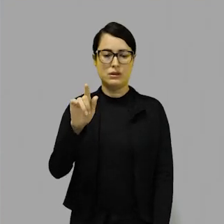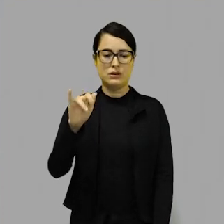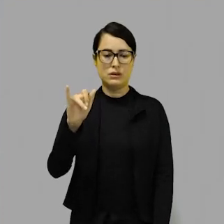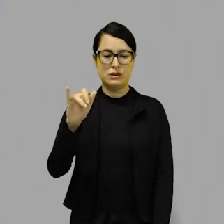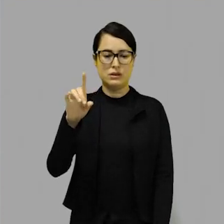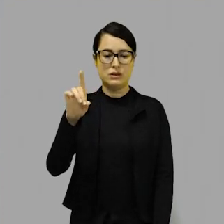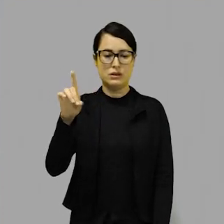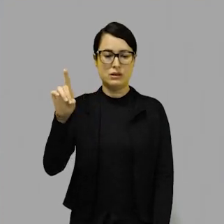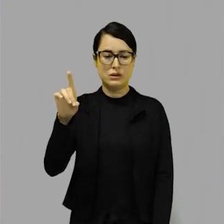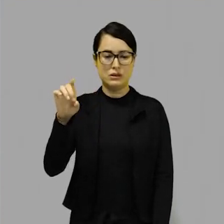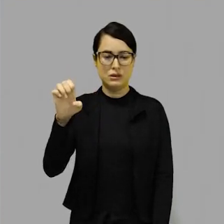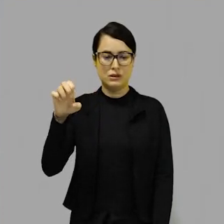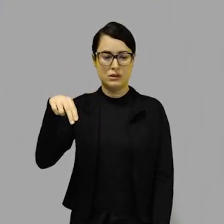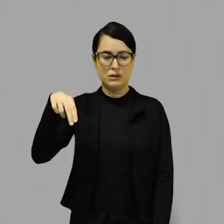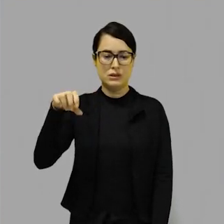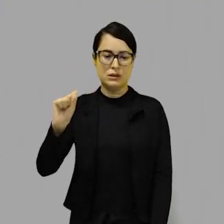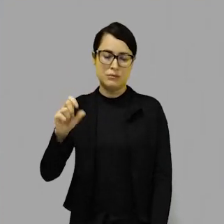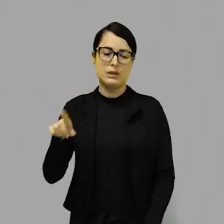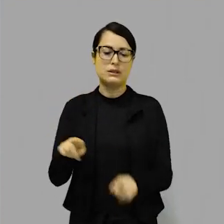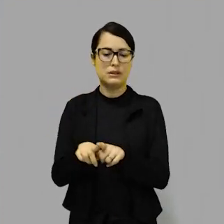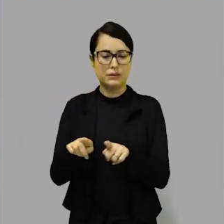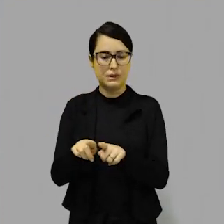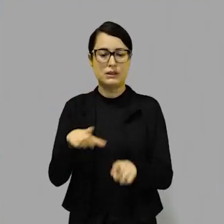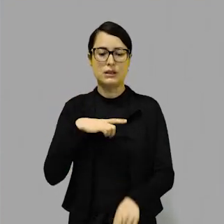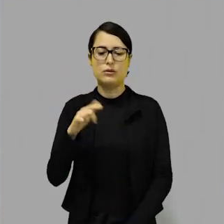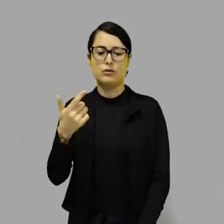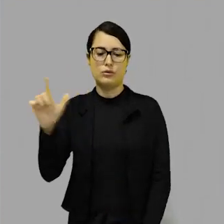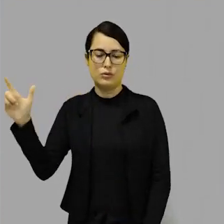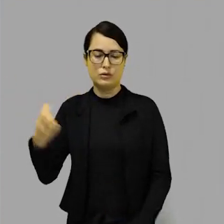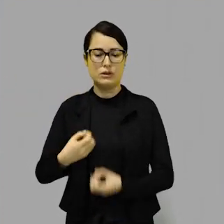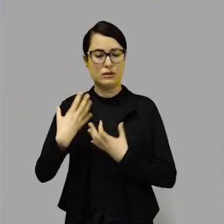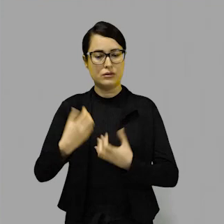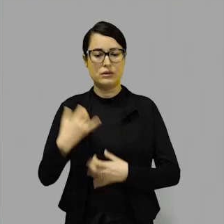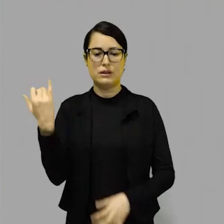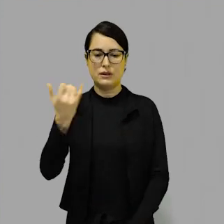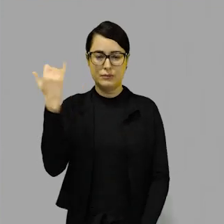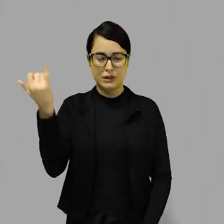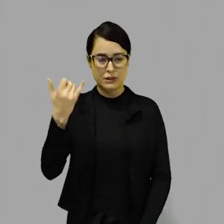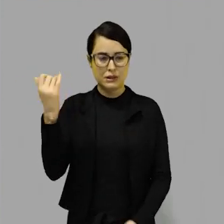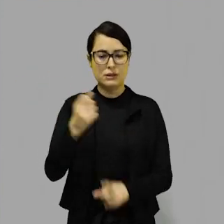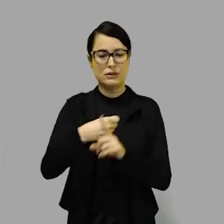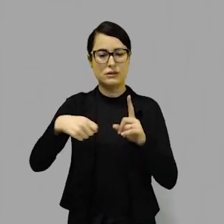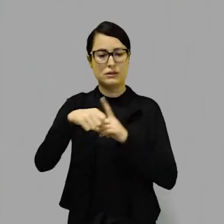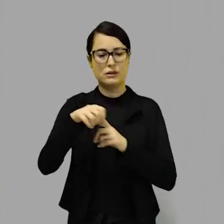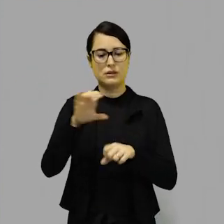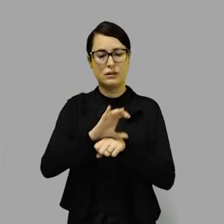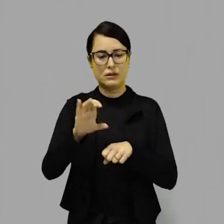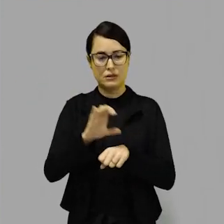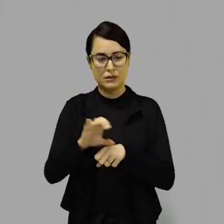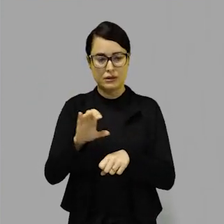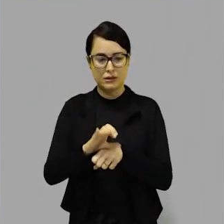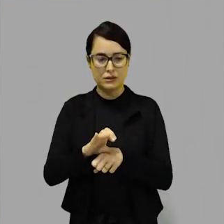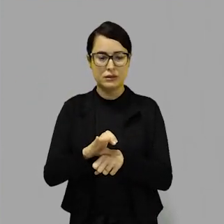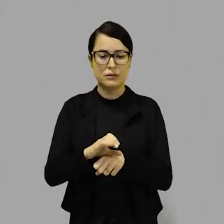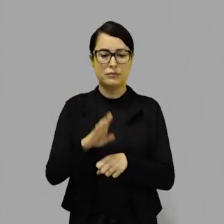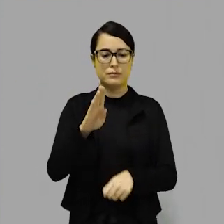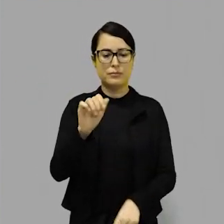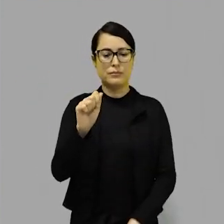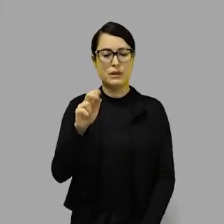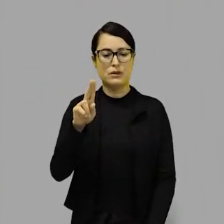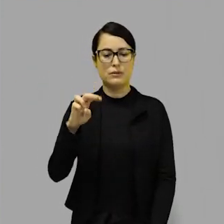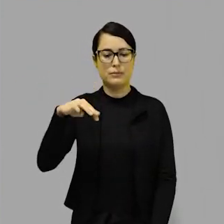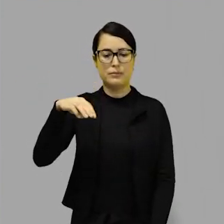claro que tem outros autores também que são muito importantes na sociologia contemporânea. Zygmunt Bauman, Michel